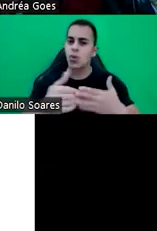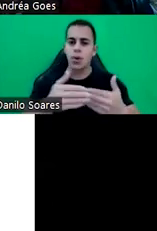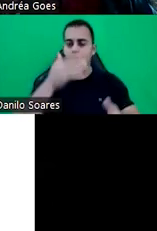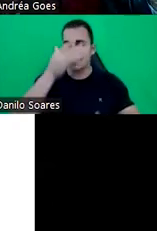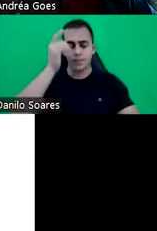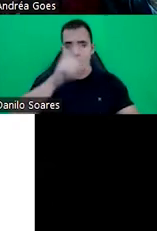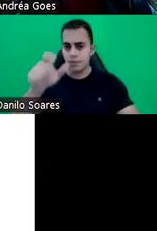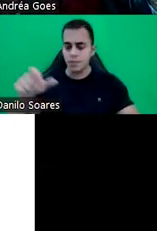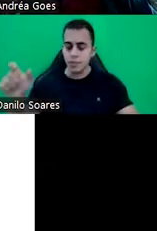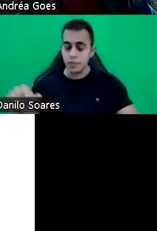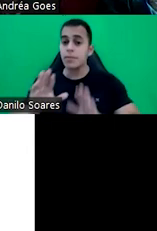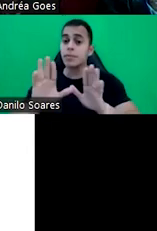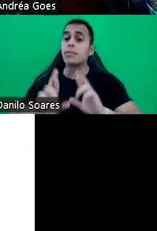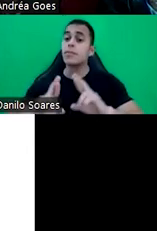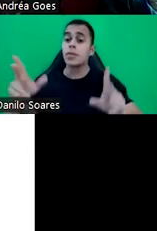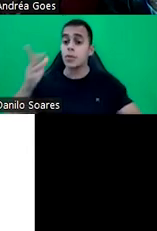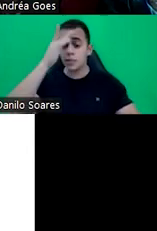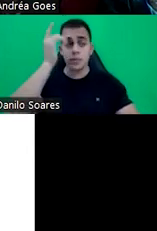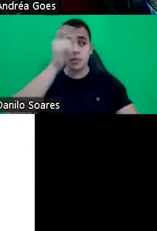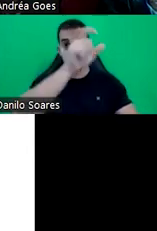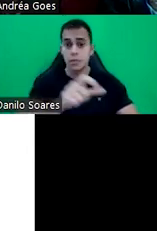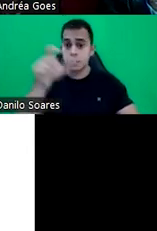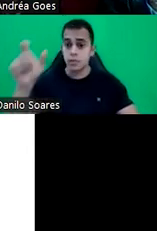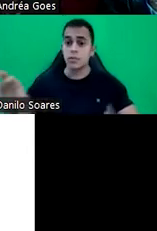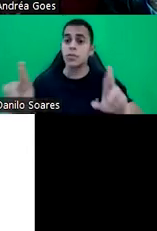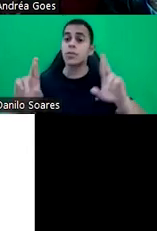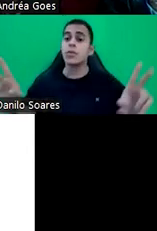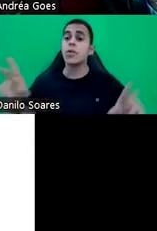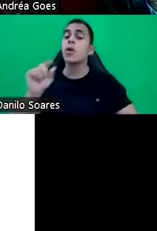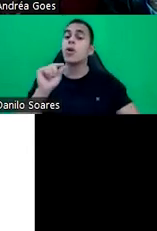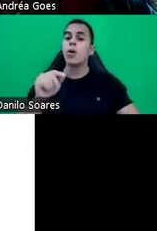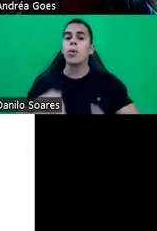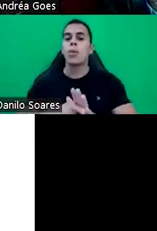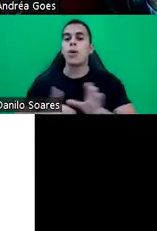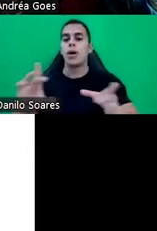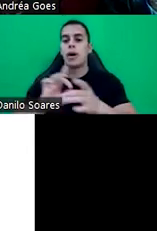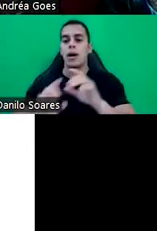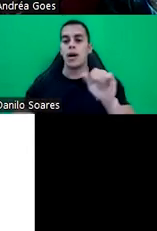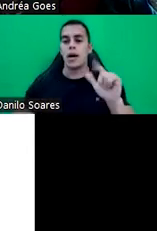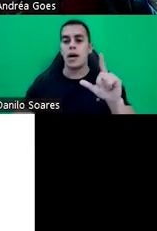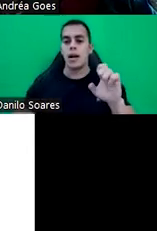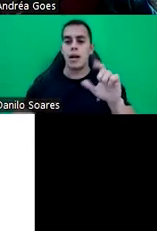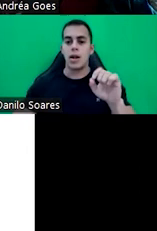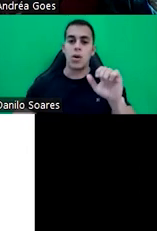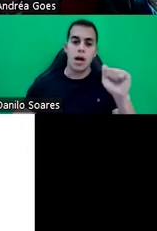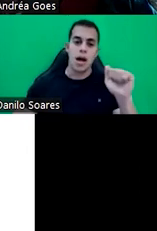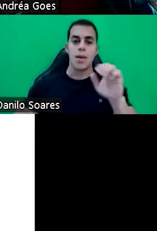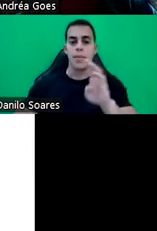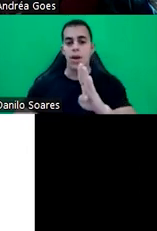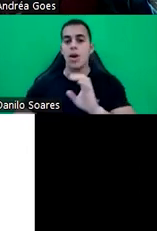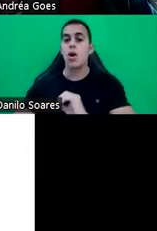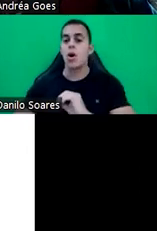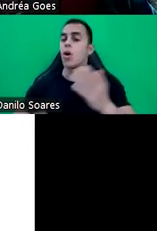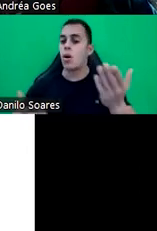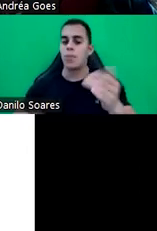que diferencia um indivíduo do outro em relação aos alelos do sistema sanguíneo ABO? É que o A, a gente